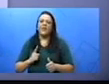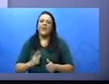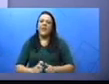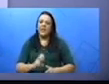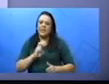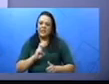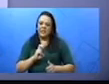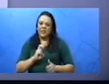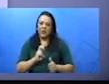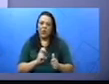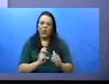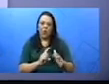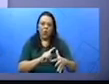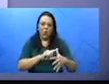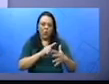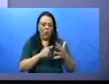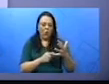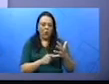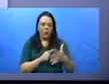analfabetos.